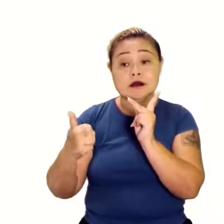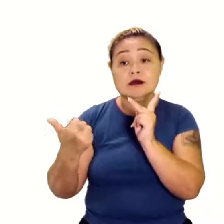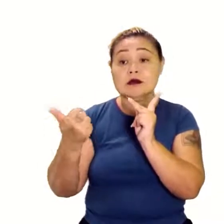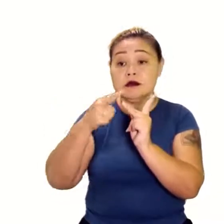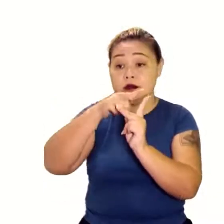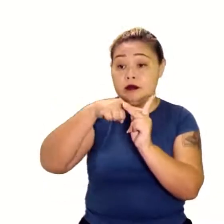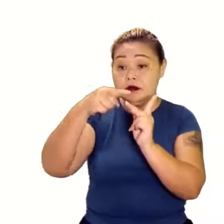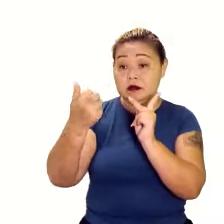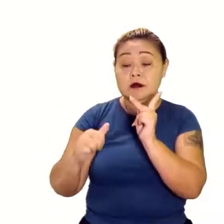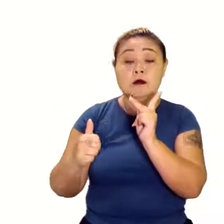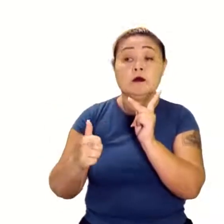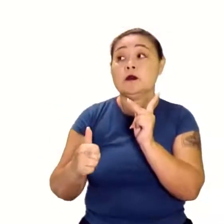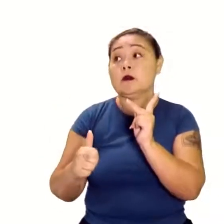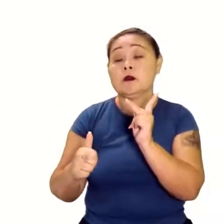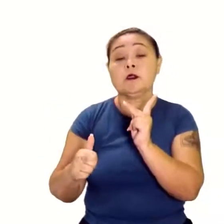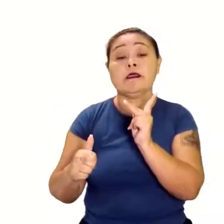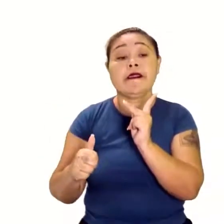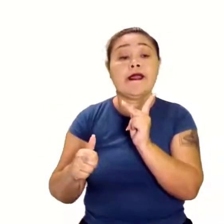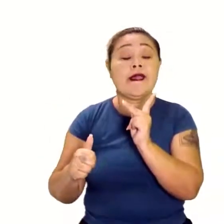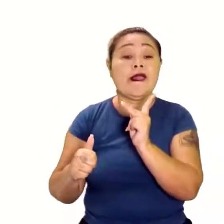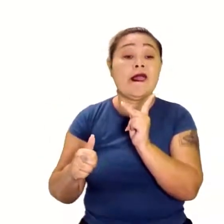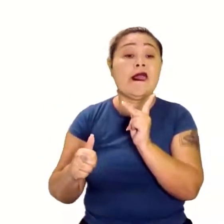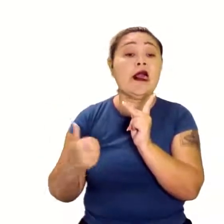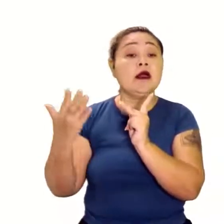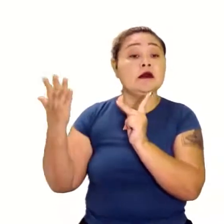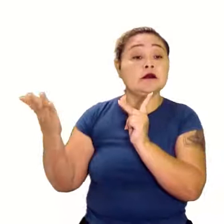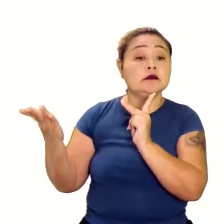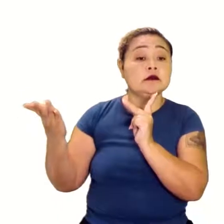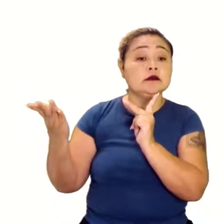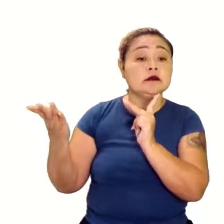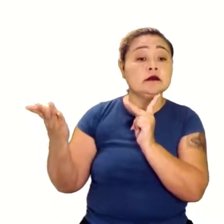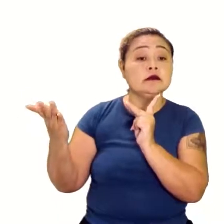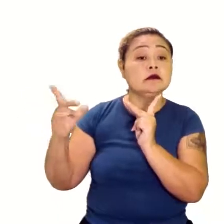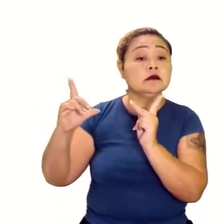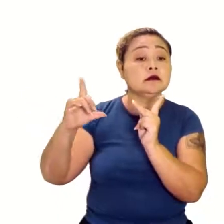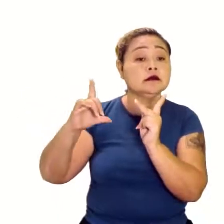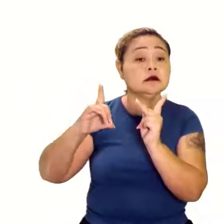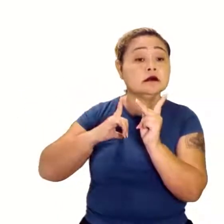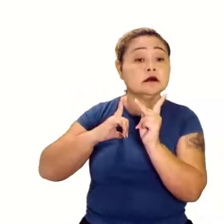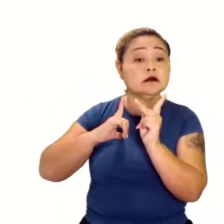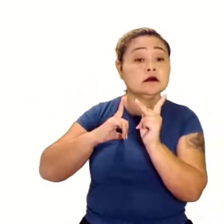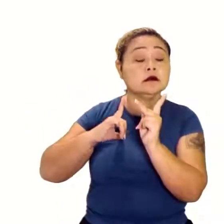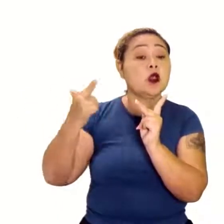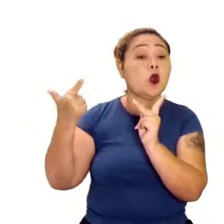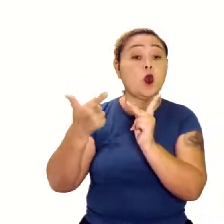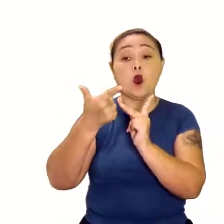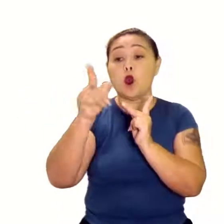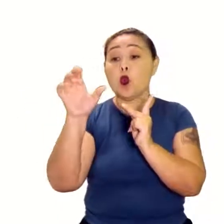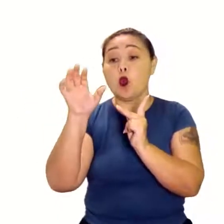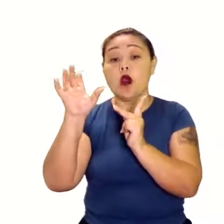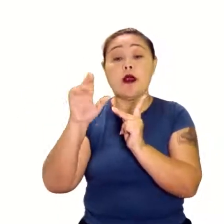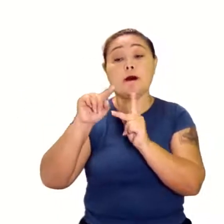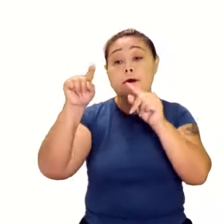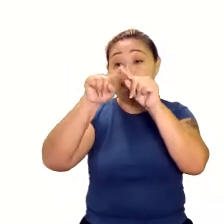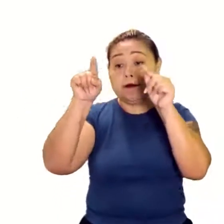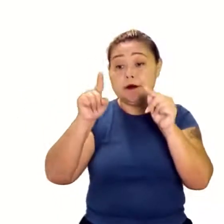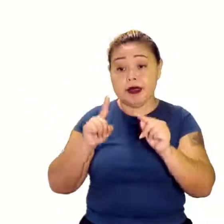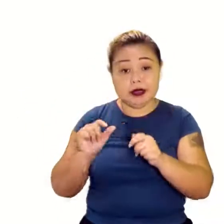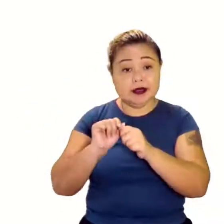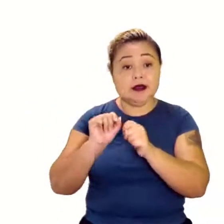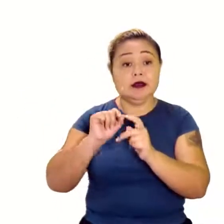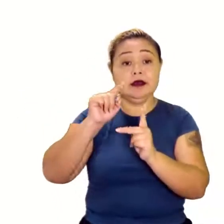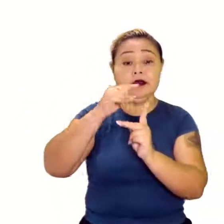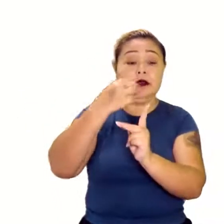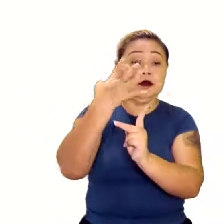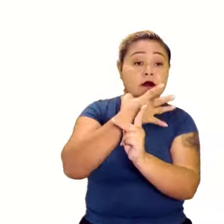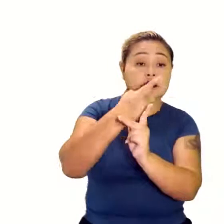é a raiz de 11. Beleza. Né? Agora, temos aqui outra frutinha. Vamos lá, pera. Raiz quarta